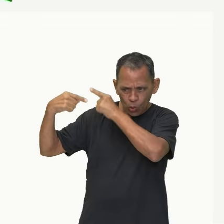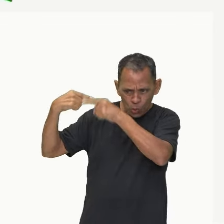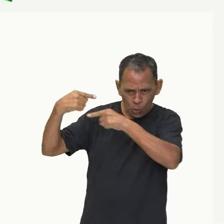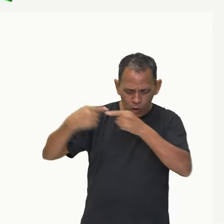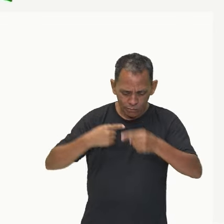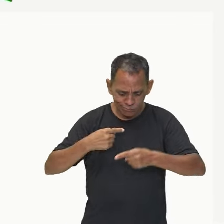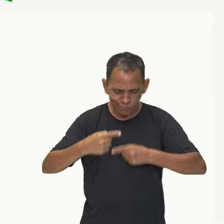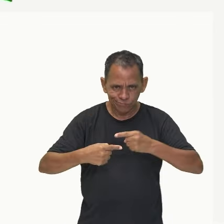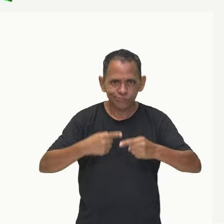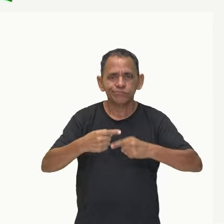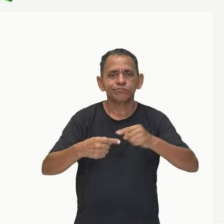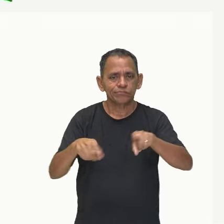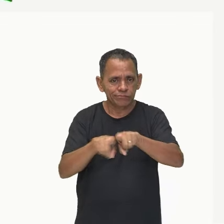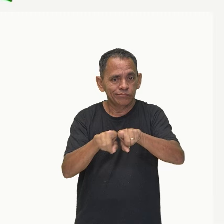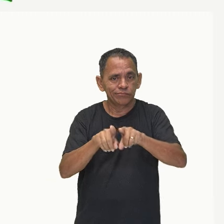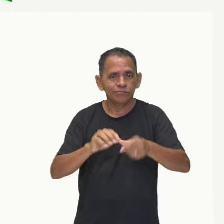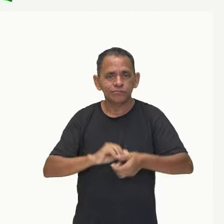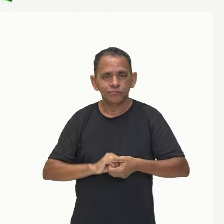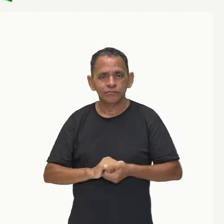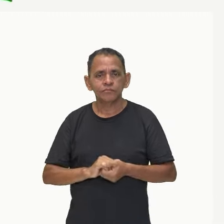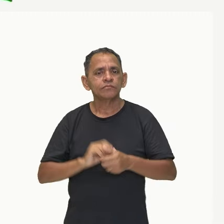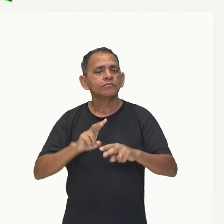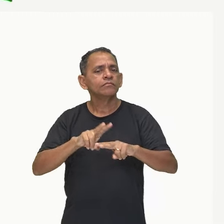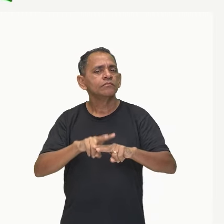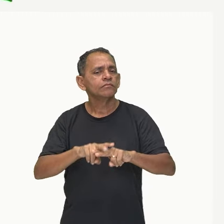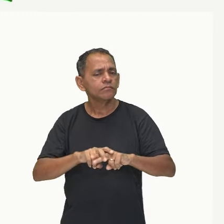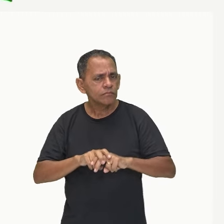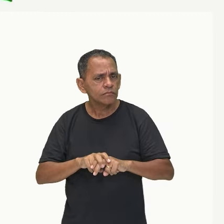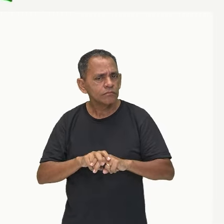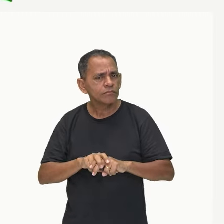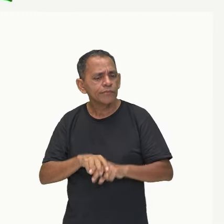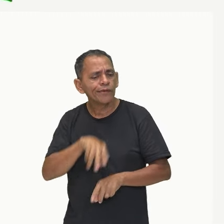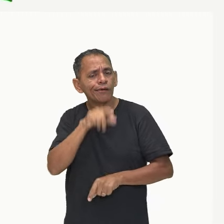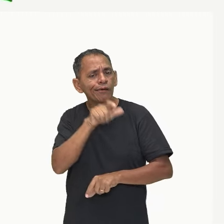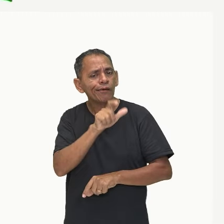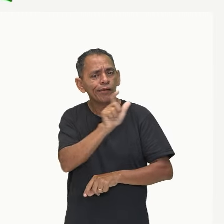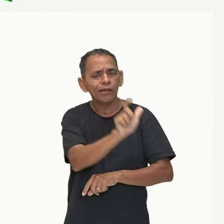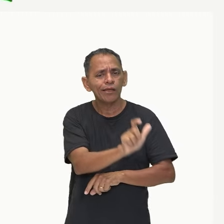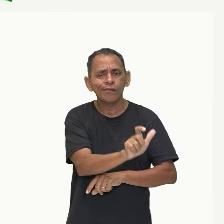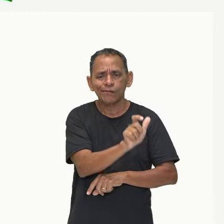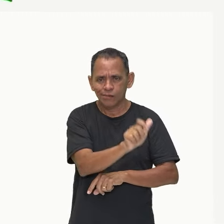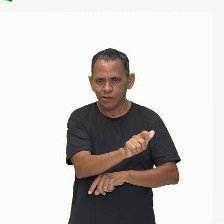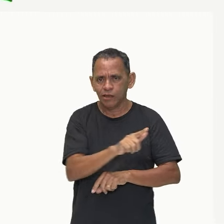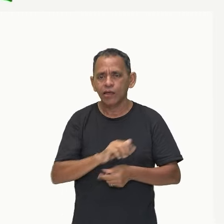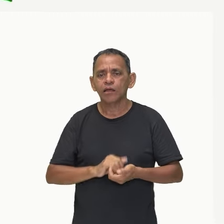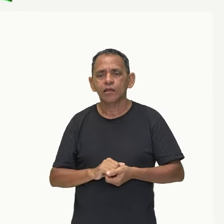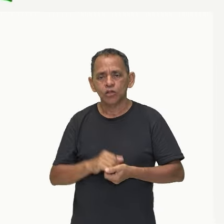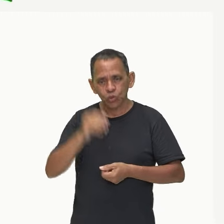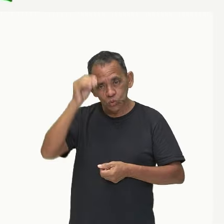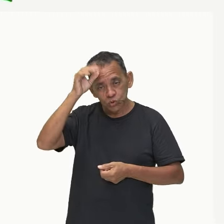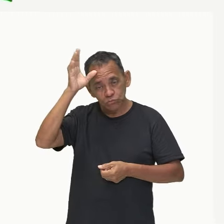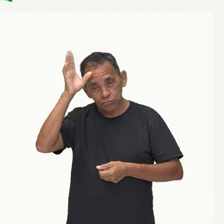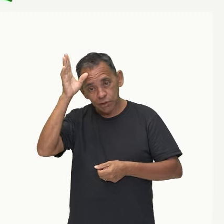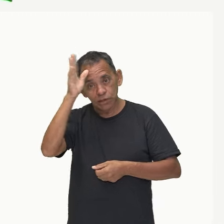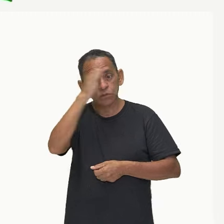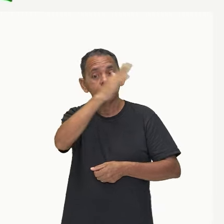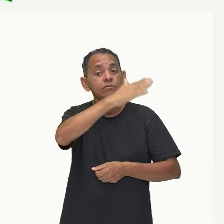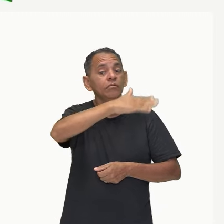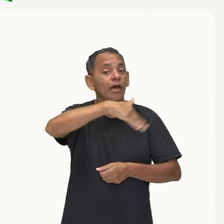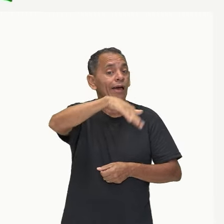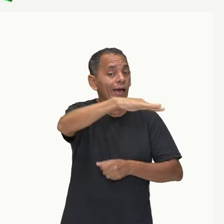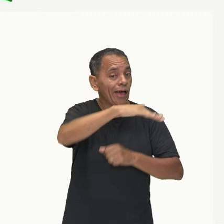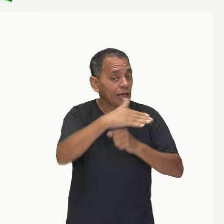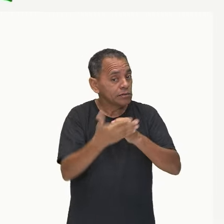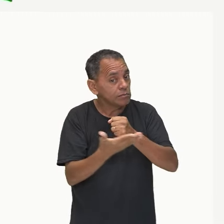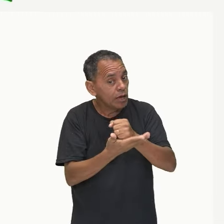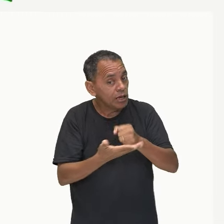em geração. Portanto, esse conhecimento, ele é um conhecimento superficial, porque